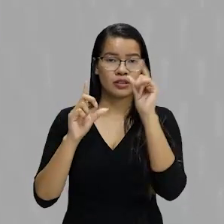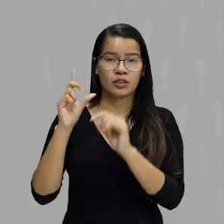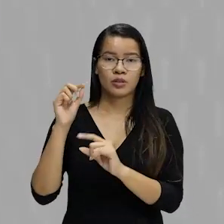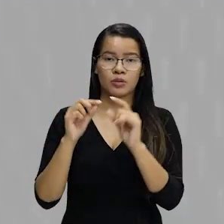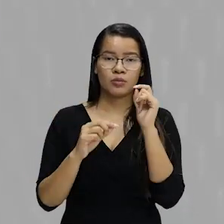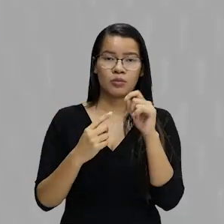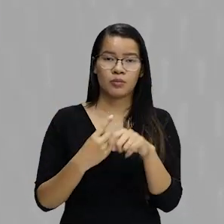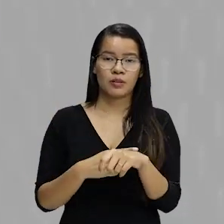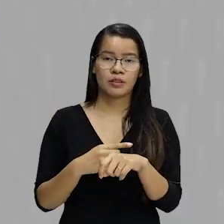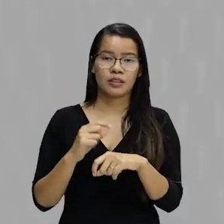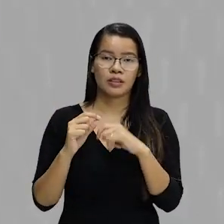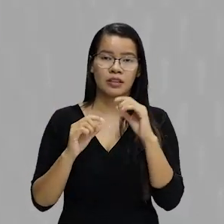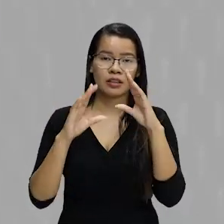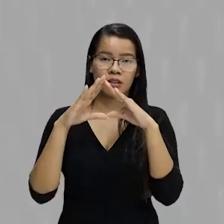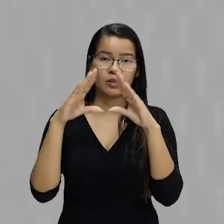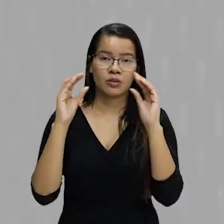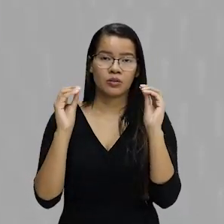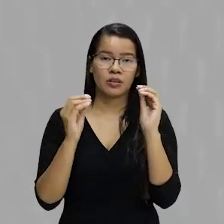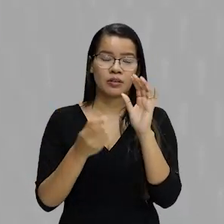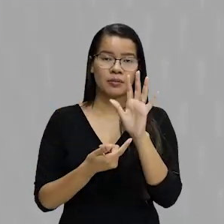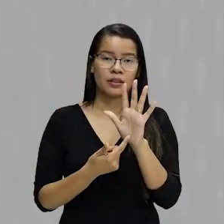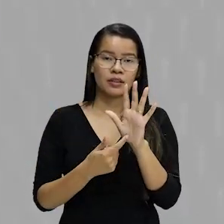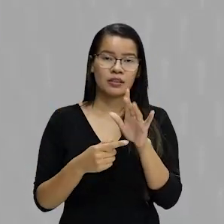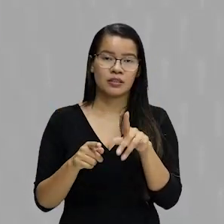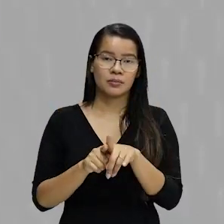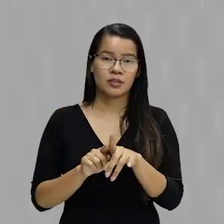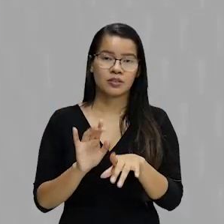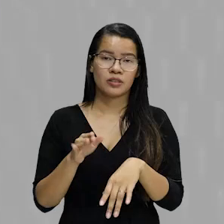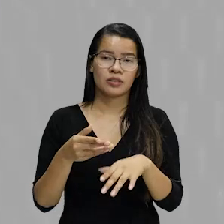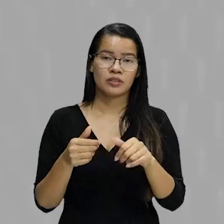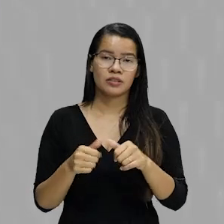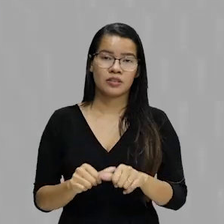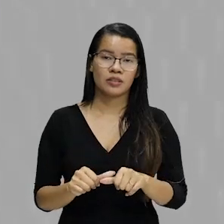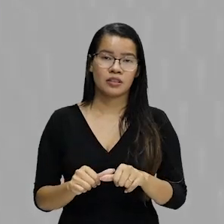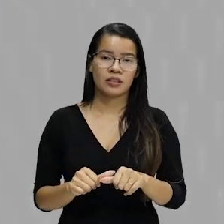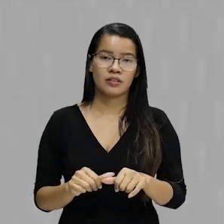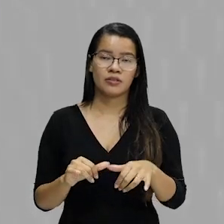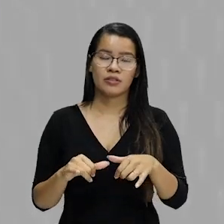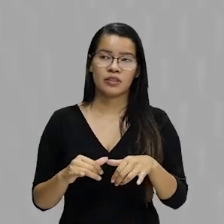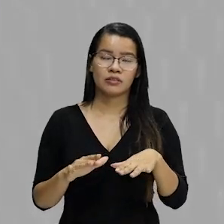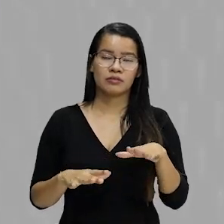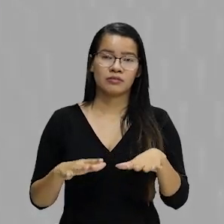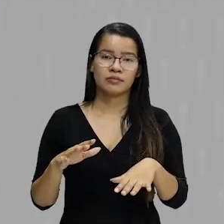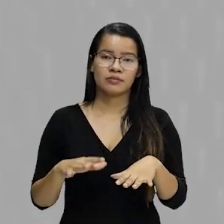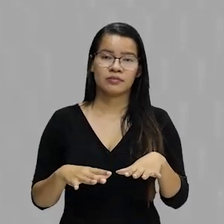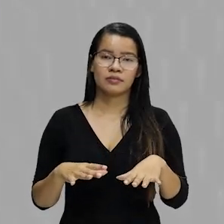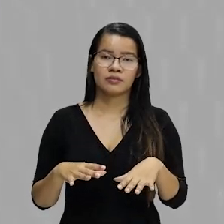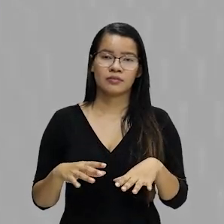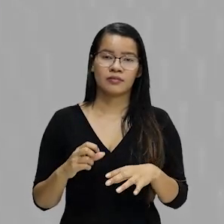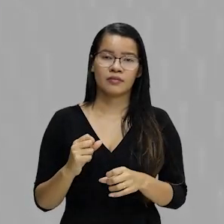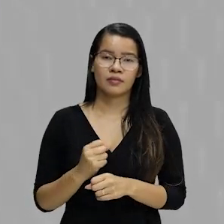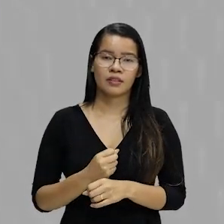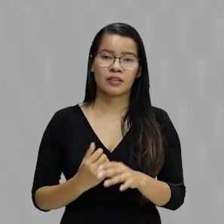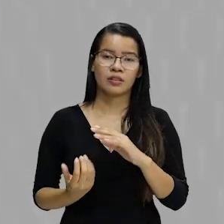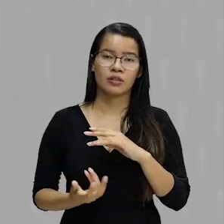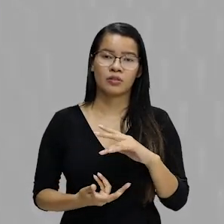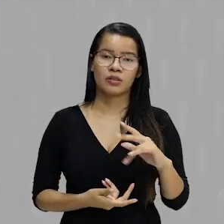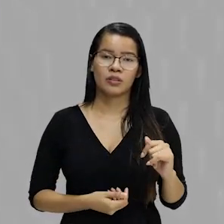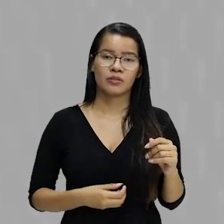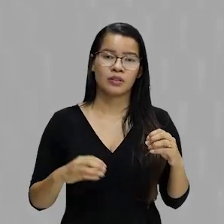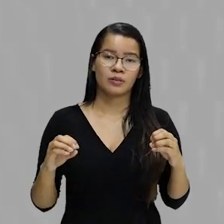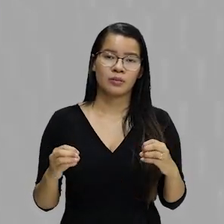também já está lá. Certo? Ela fica ali, né, em algumas épocas do ano, fica bem ali próxima da